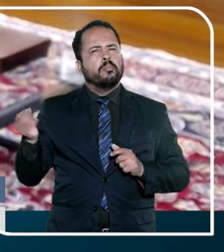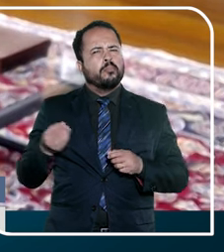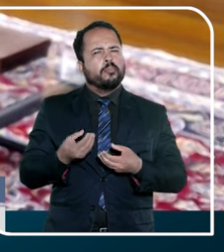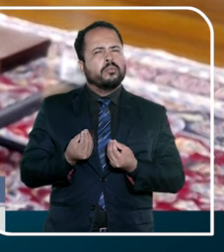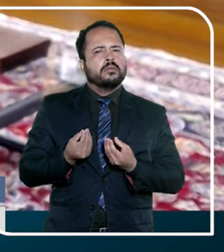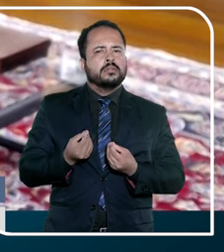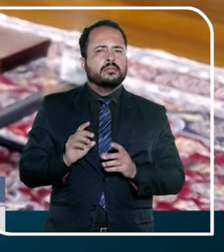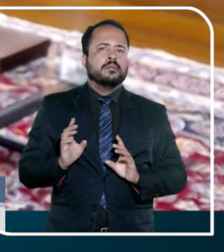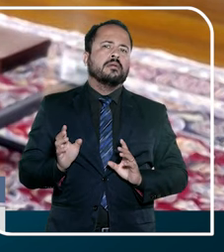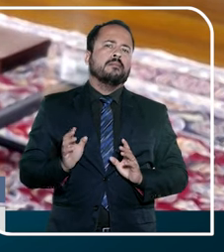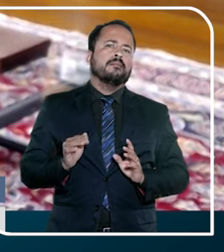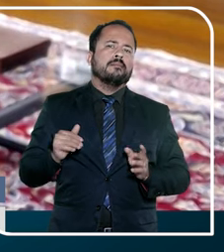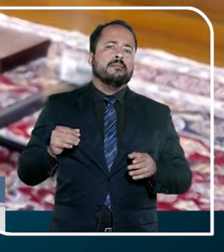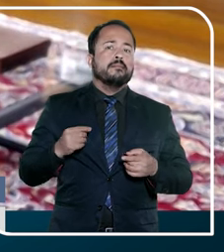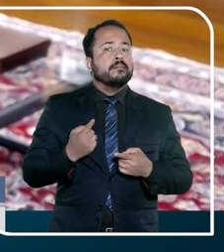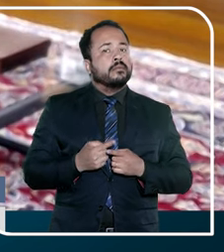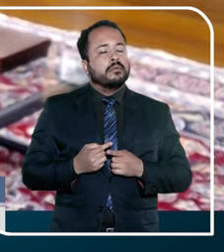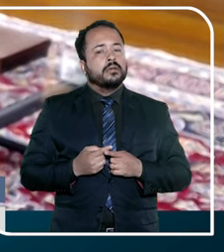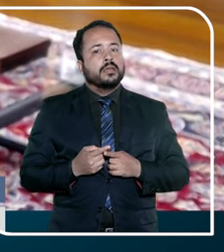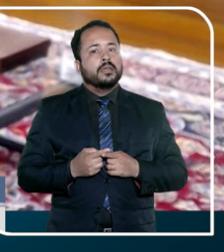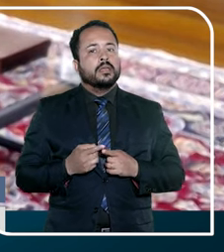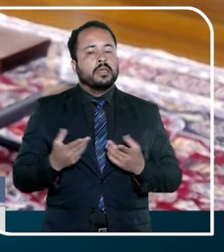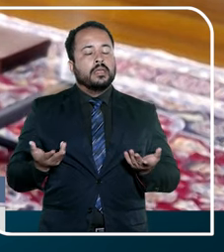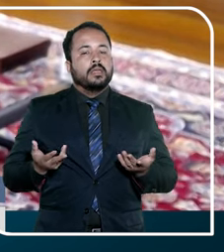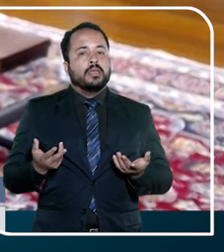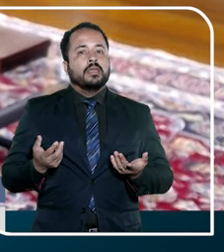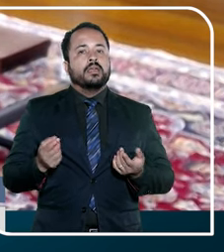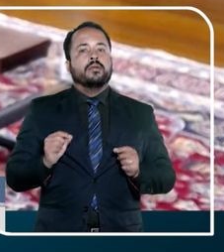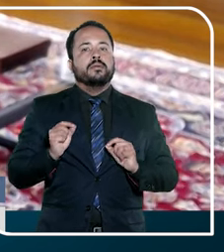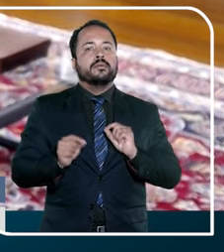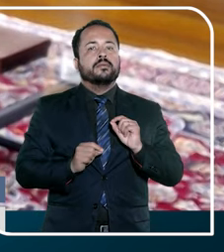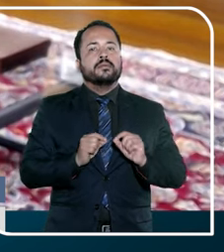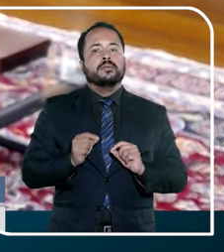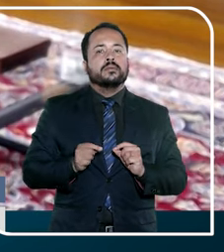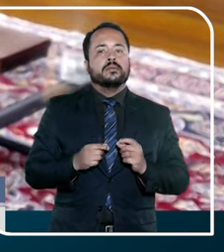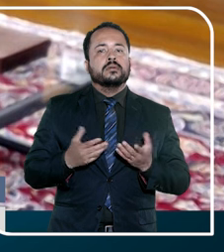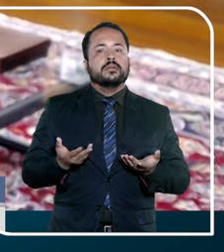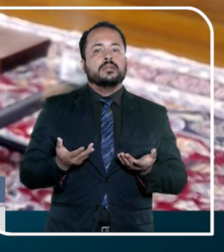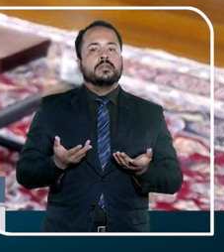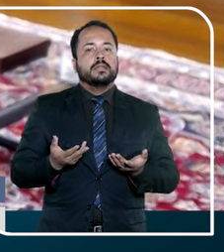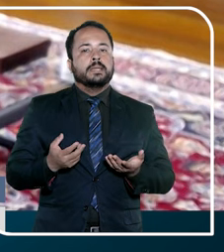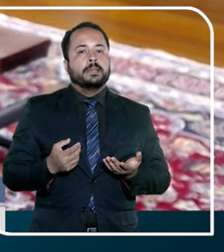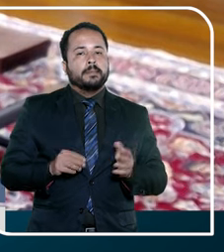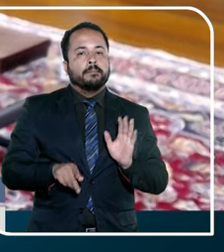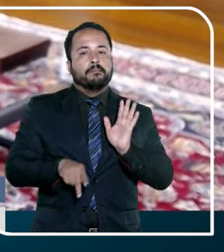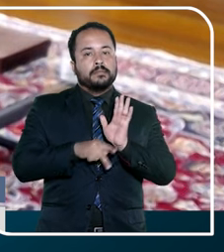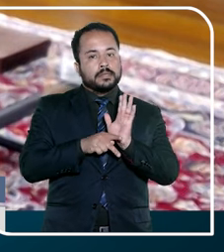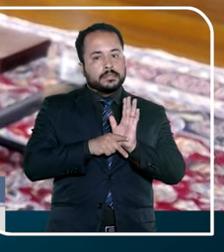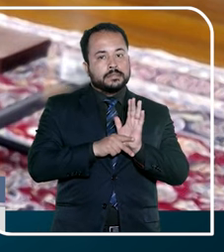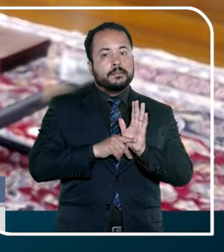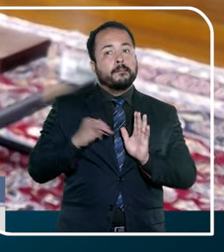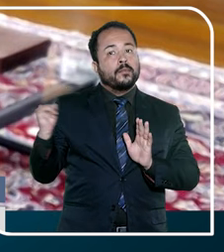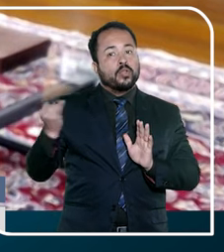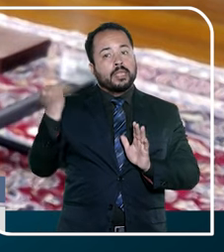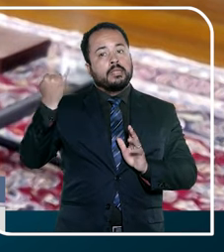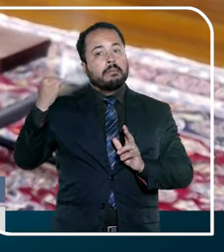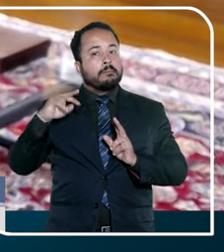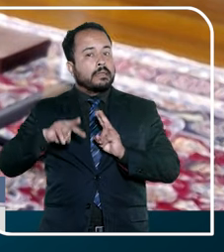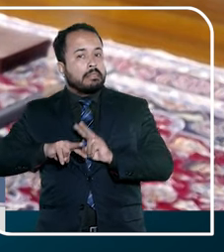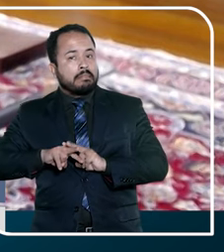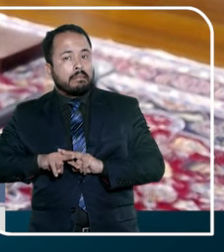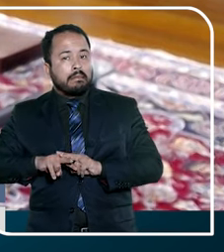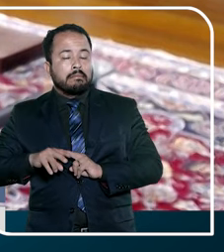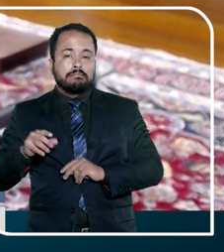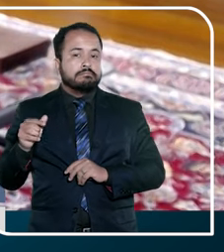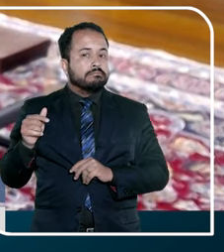sendo e aqui é mais uma evidência de que o prío da significa deve considerar aspectos